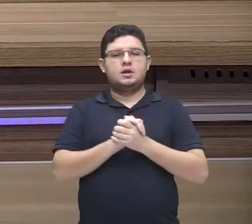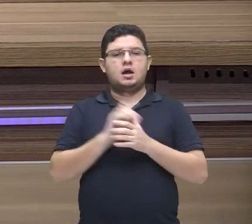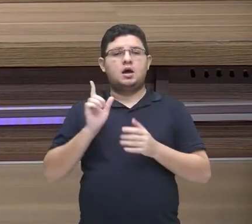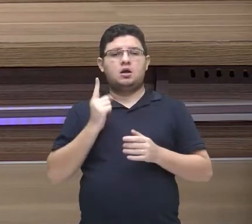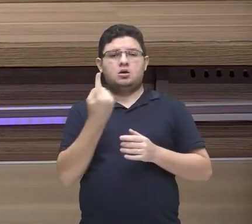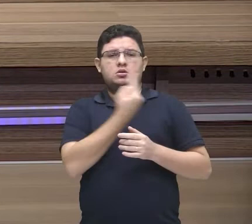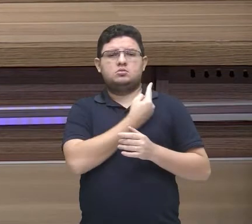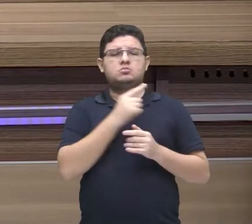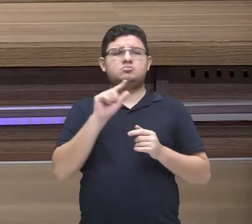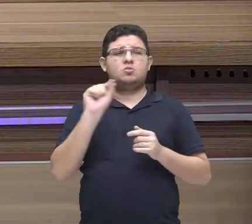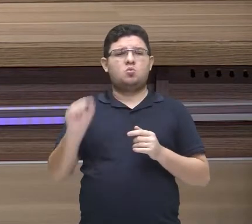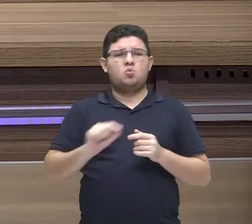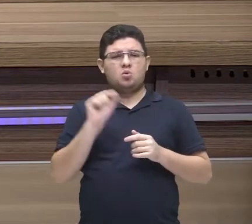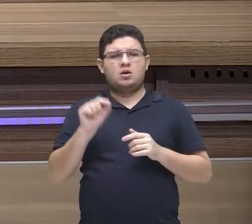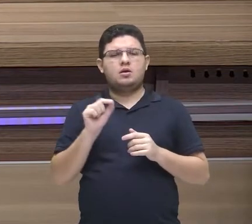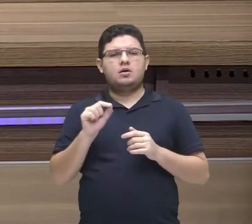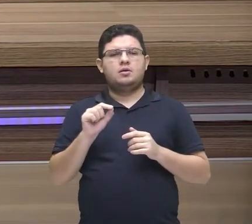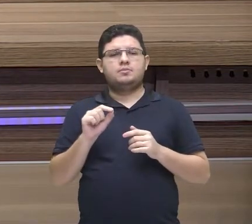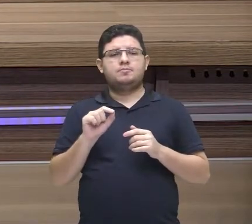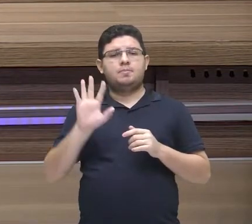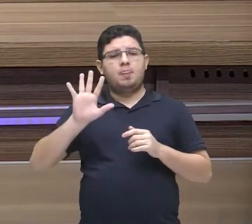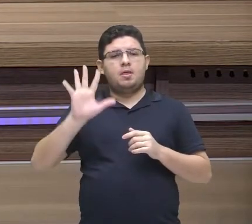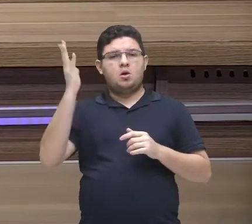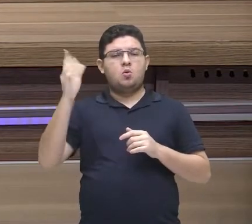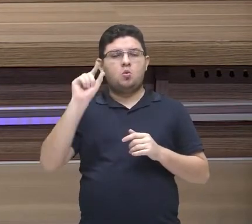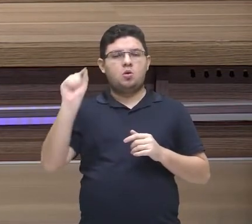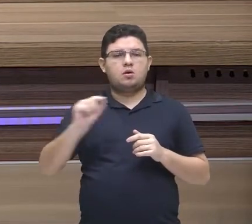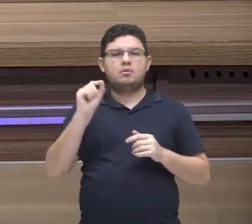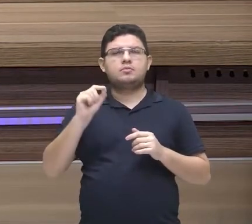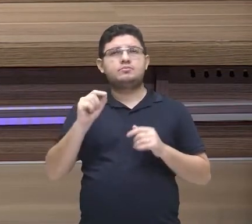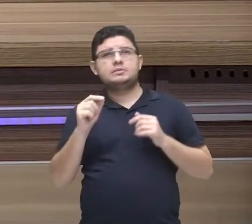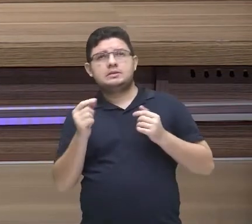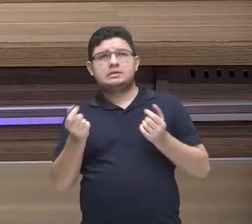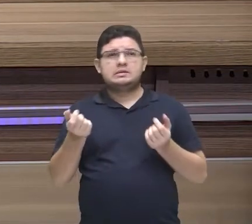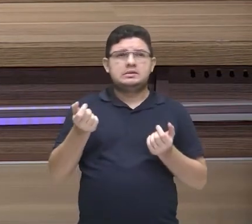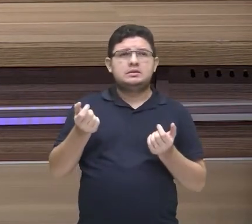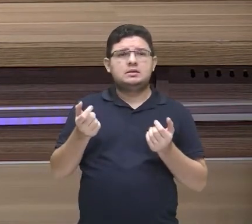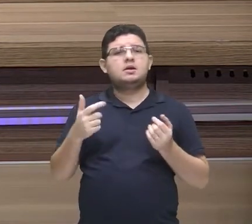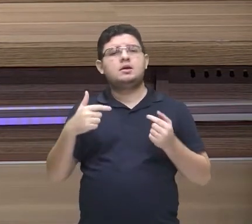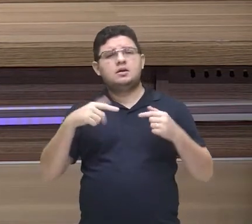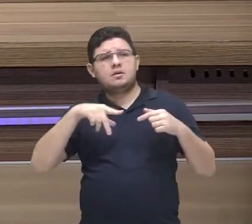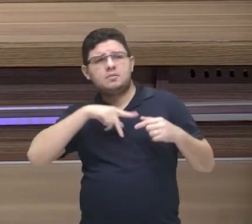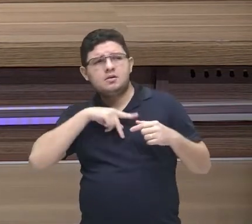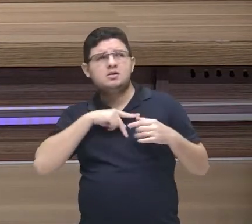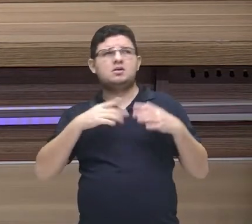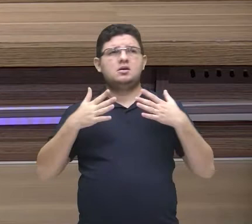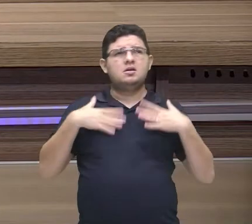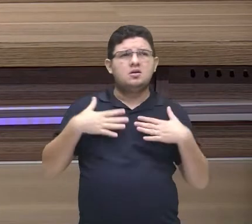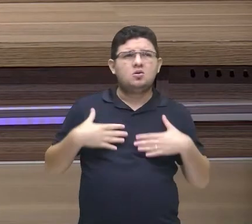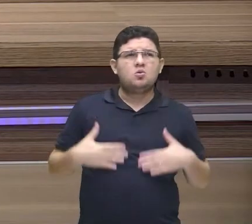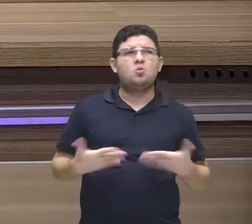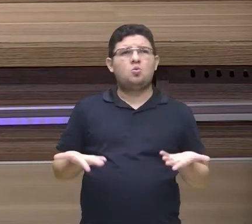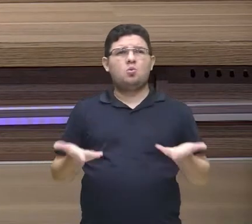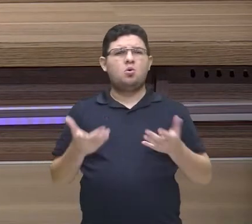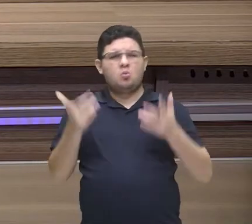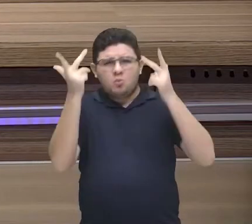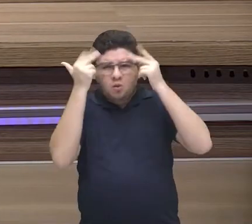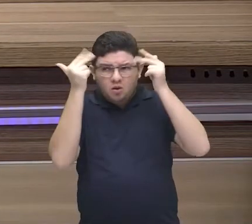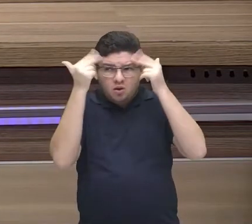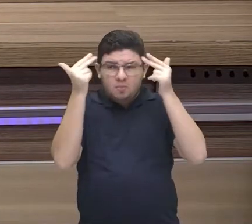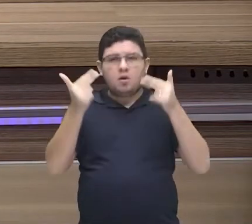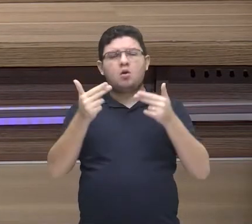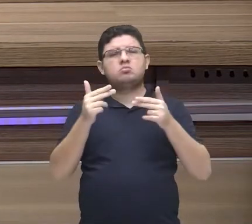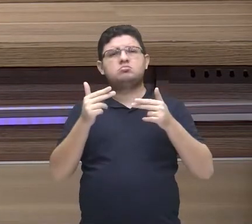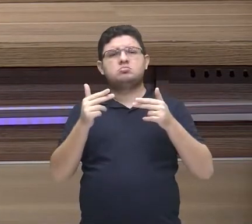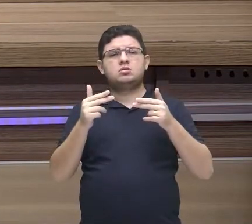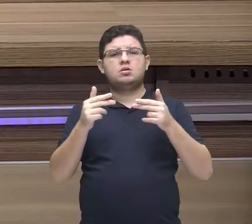que quando eu vou usar uma coisa que é de minha, como é que eu vou usar uma coisa que é do meu corpo, que é normal, né? Por